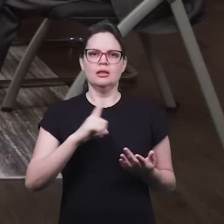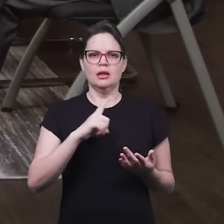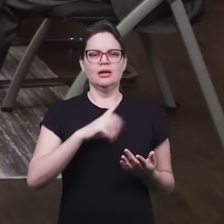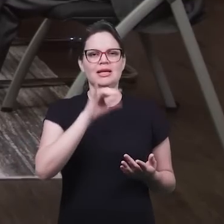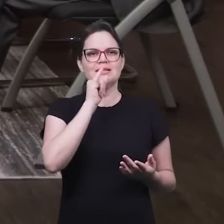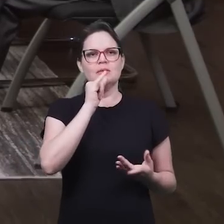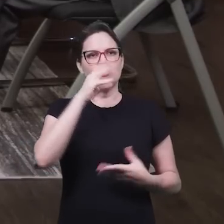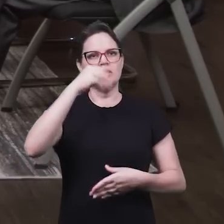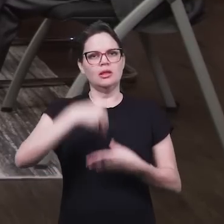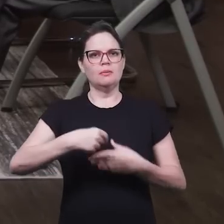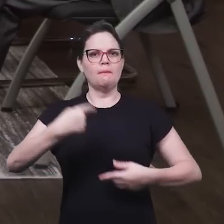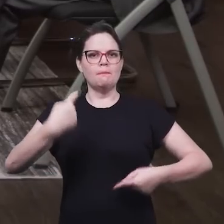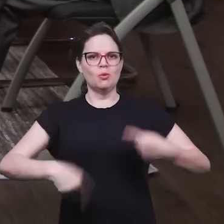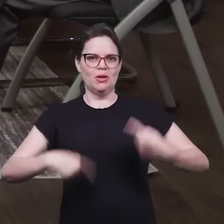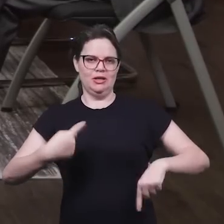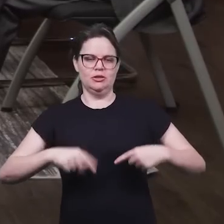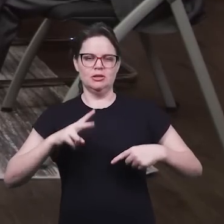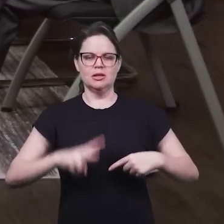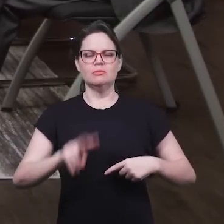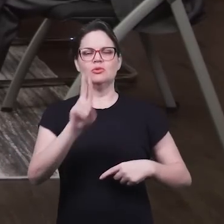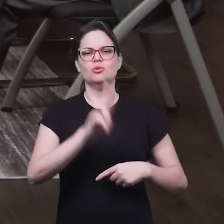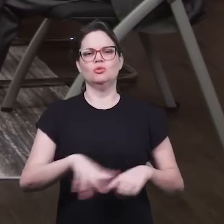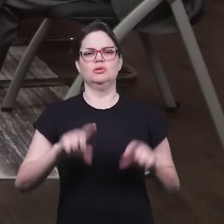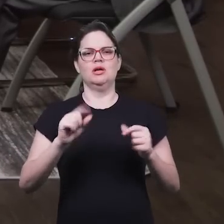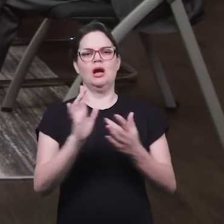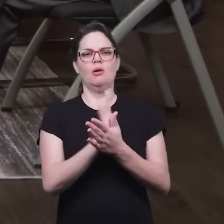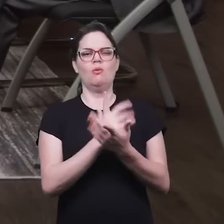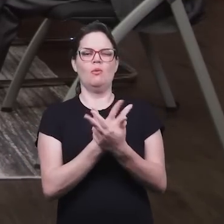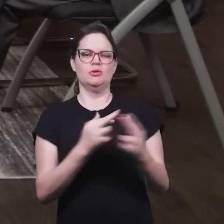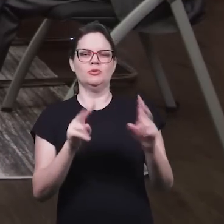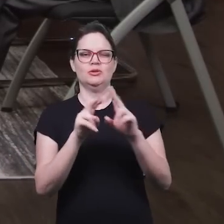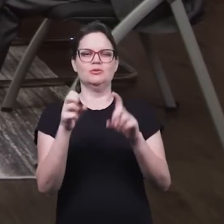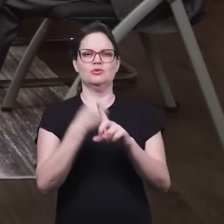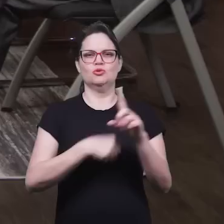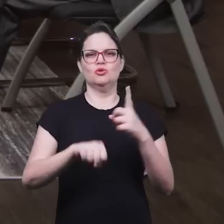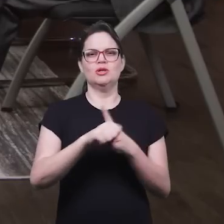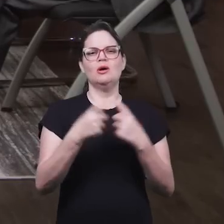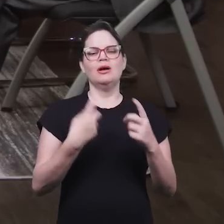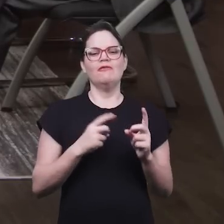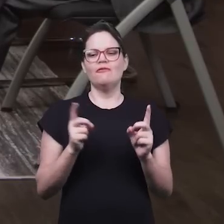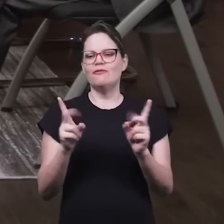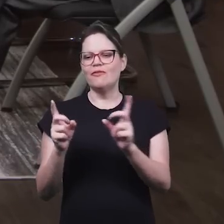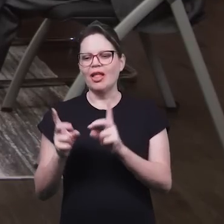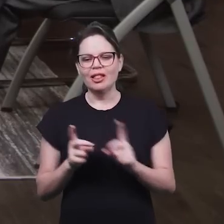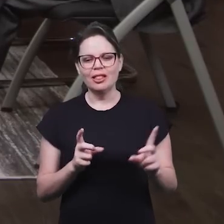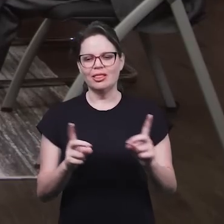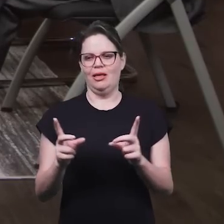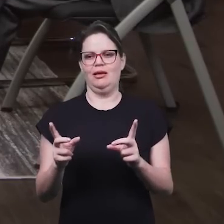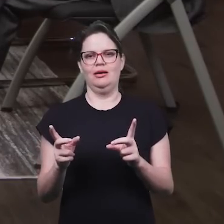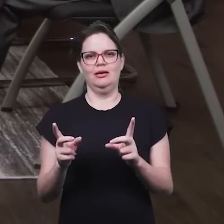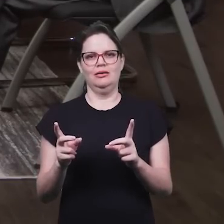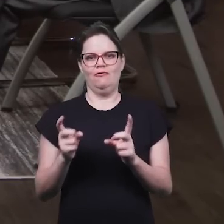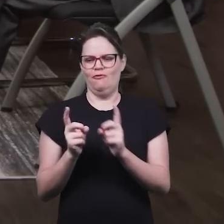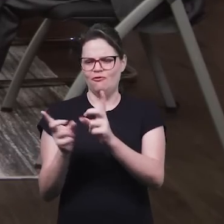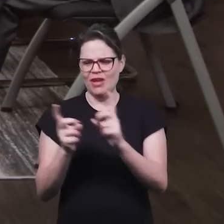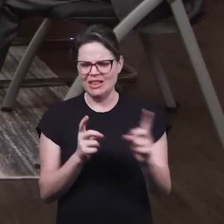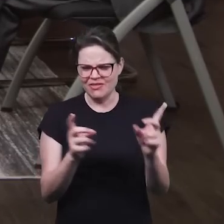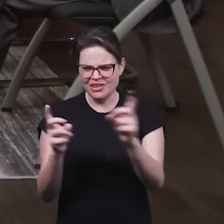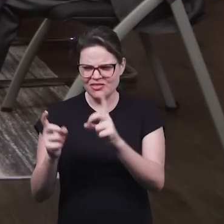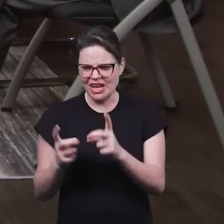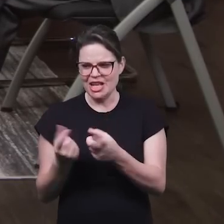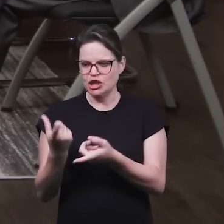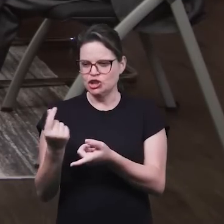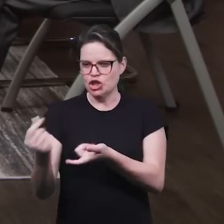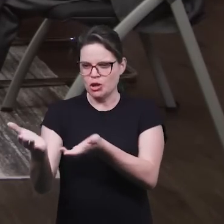esses elementos, como se fosse o social. Então, eles tinham tudo, vendiam tudo e entregavam aos pés